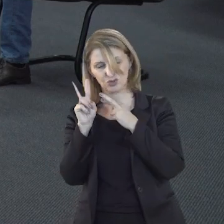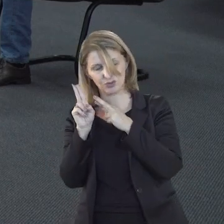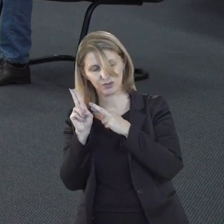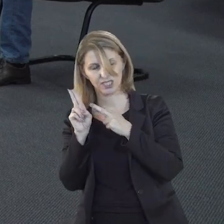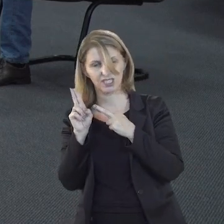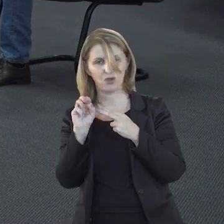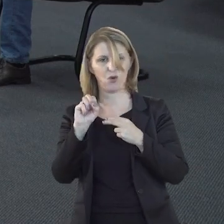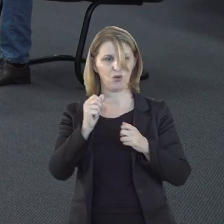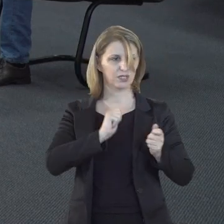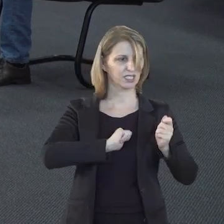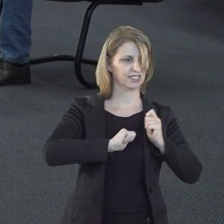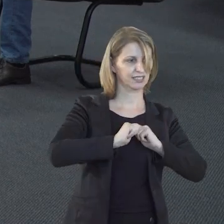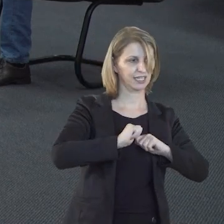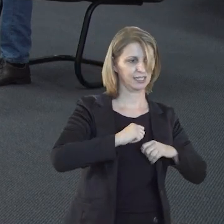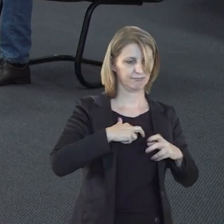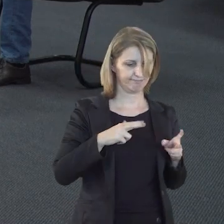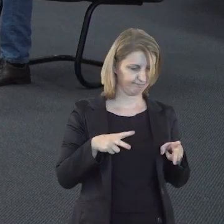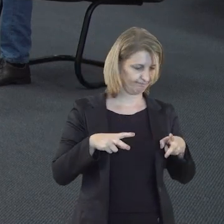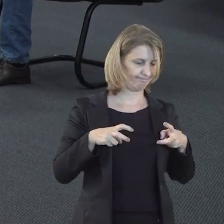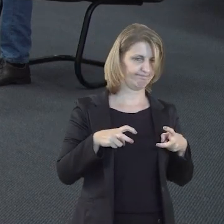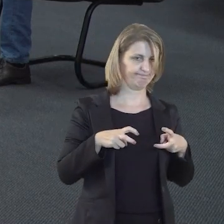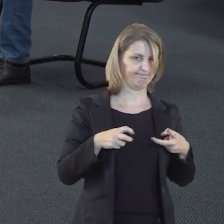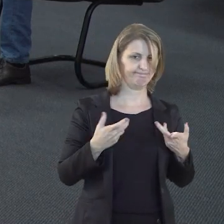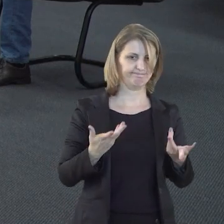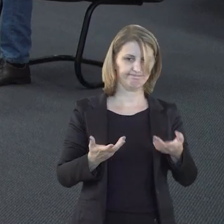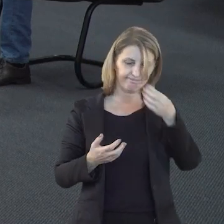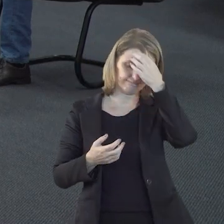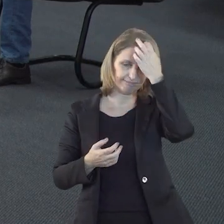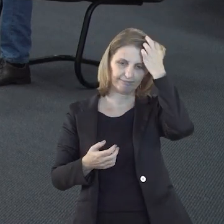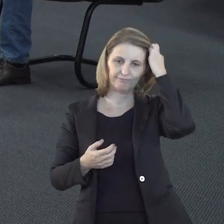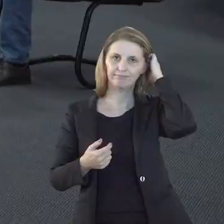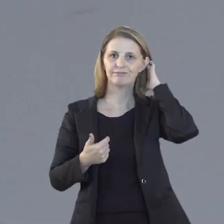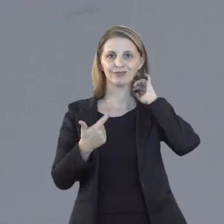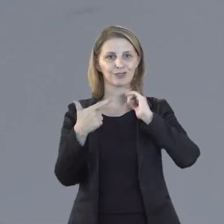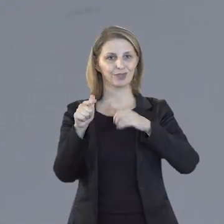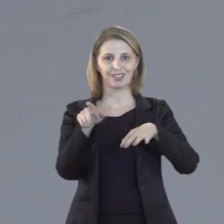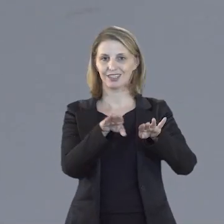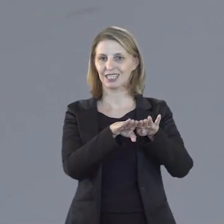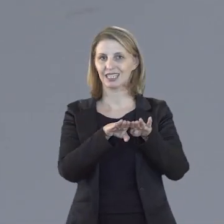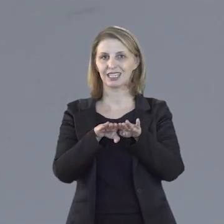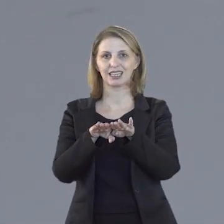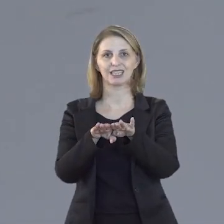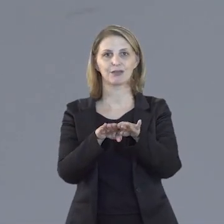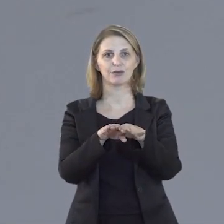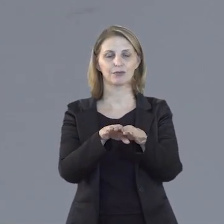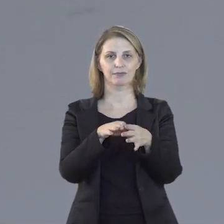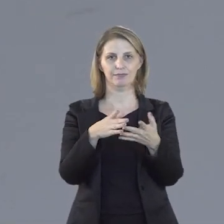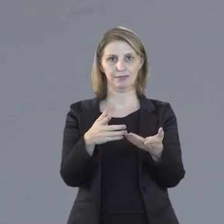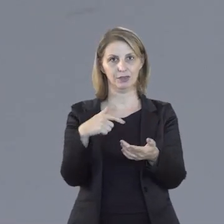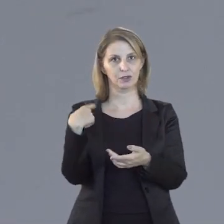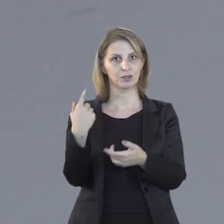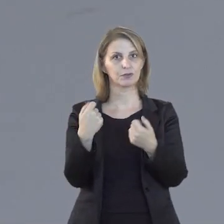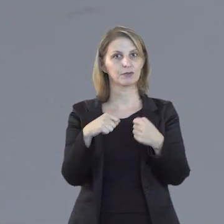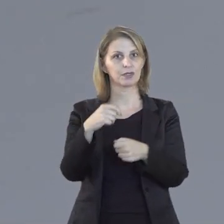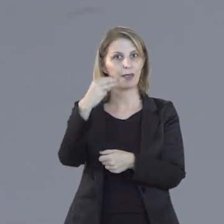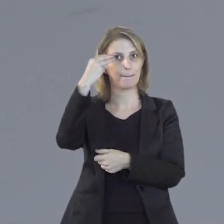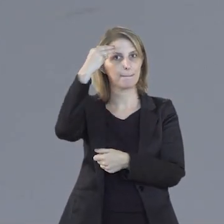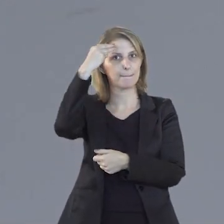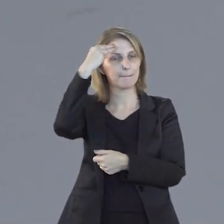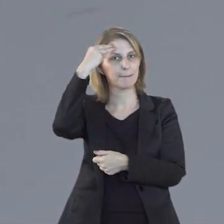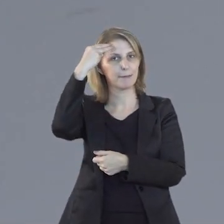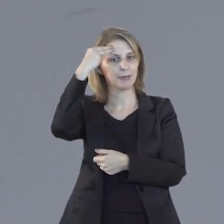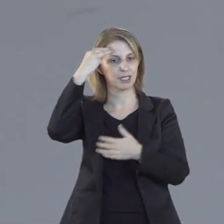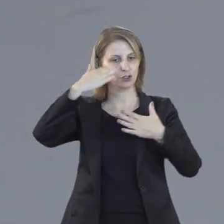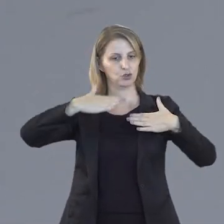perceber aquilo que está realmente incomodando, aquilo que realmente está tirando você do seu equilíbrio. Porque o que nós